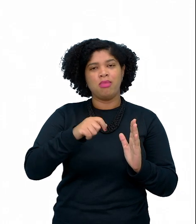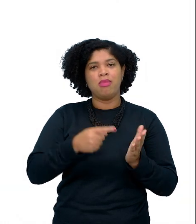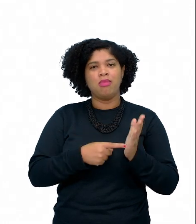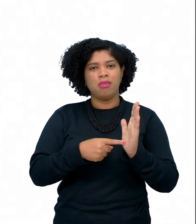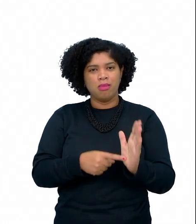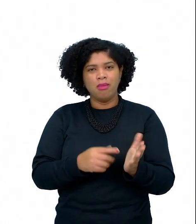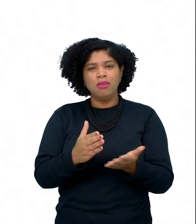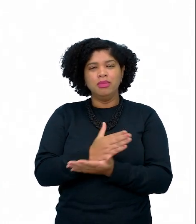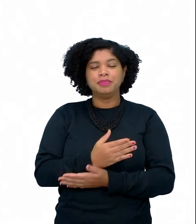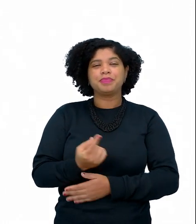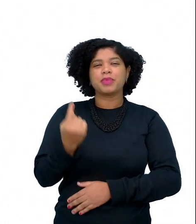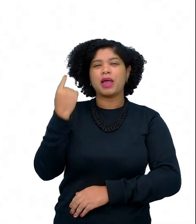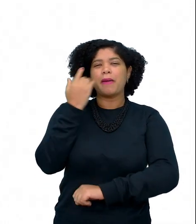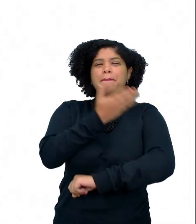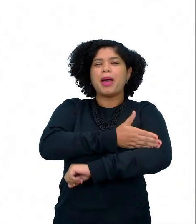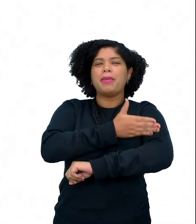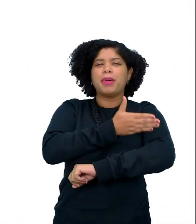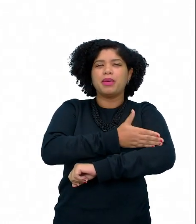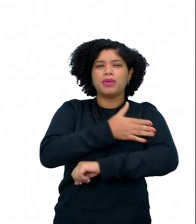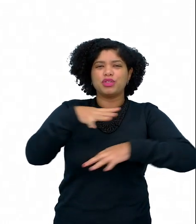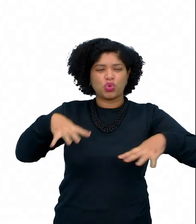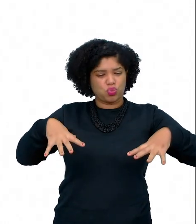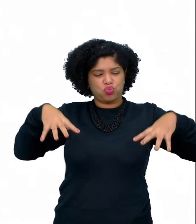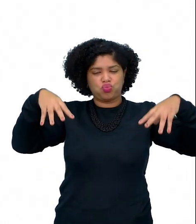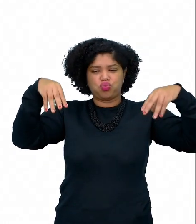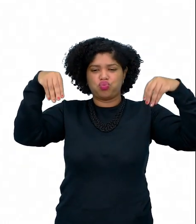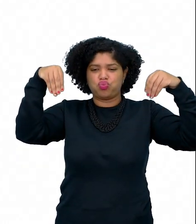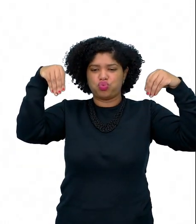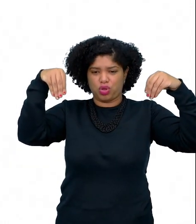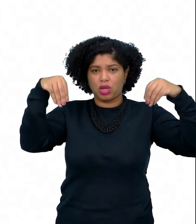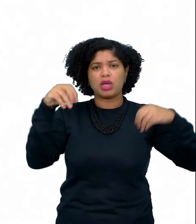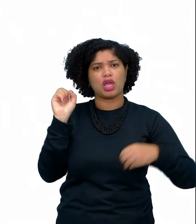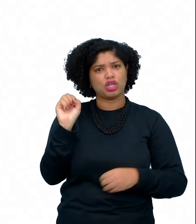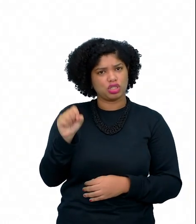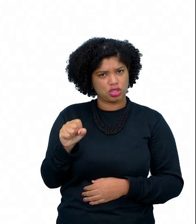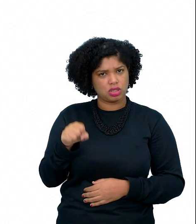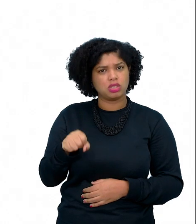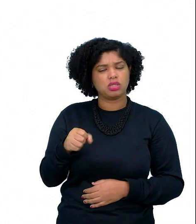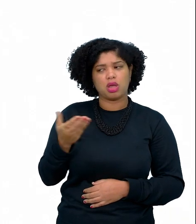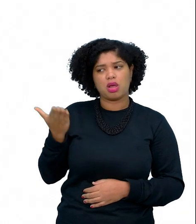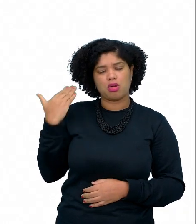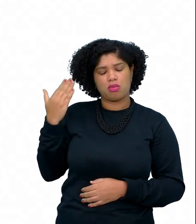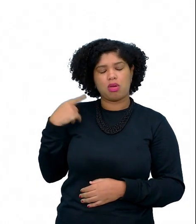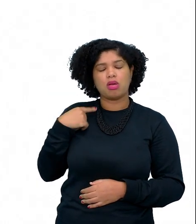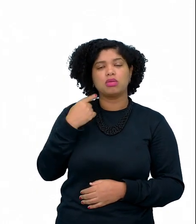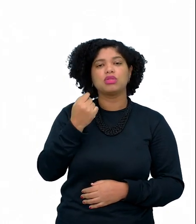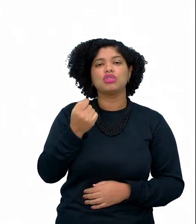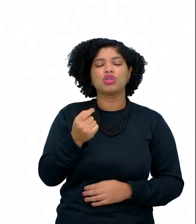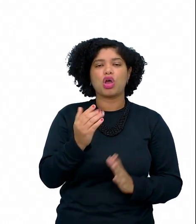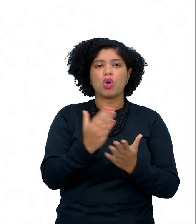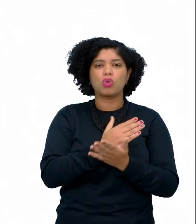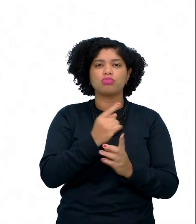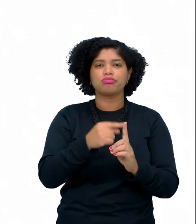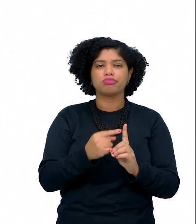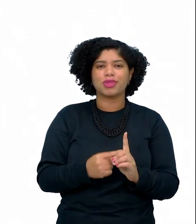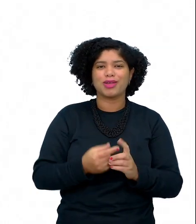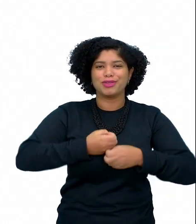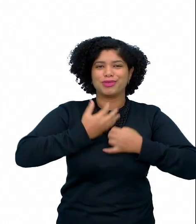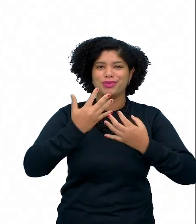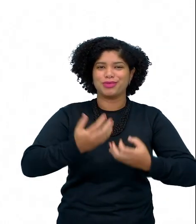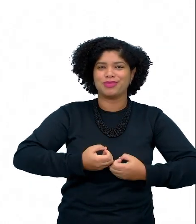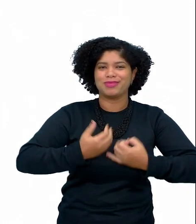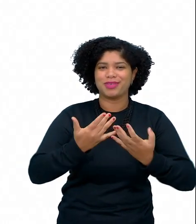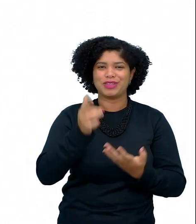trovadores medievais, que já faziam uso desse tipo de poesia para falar das situações humanas, né? Eles pegavam